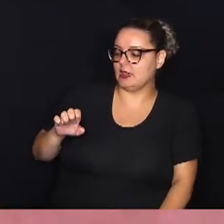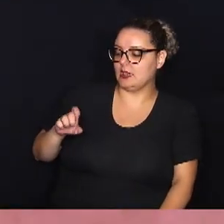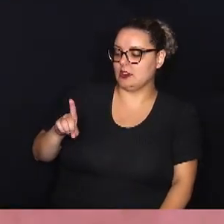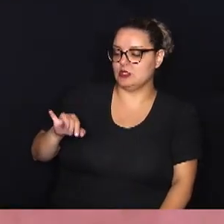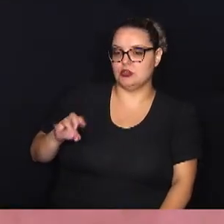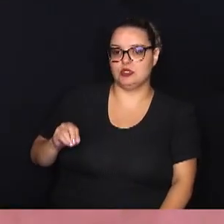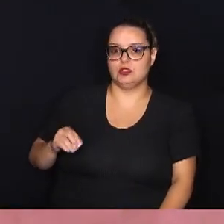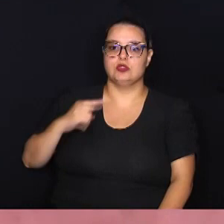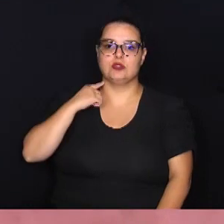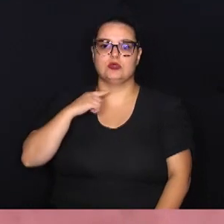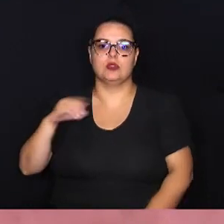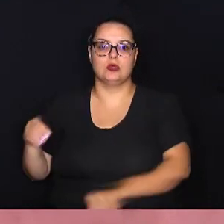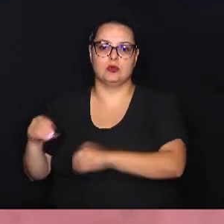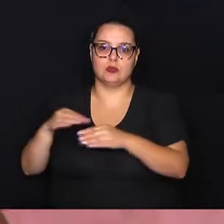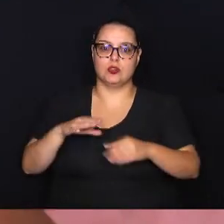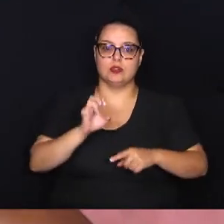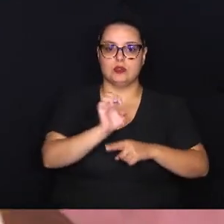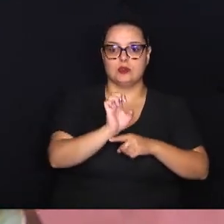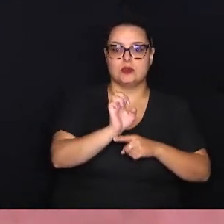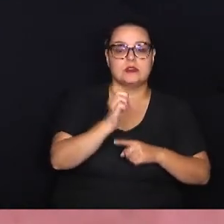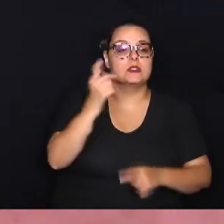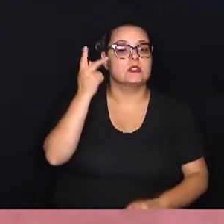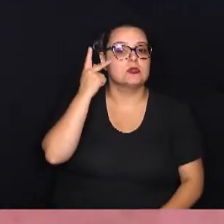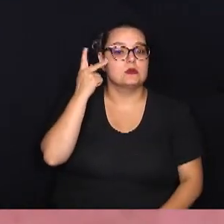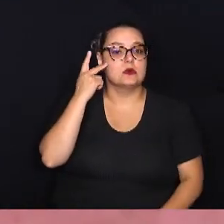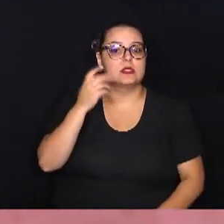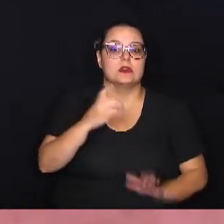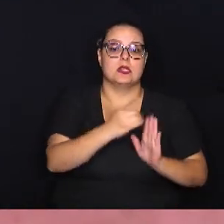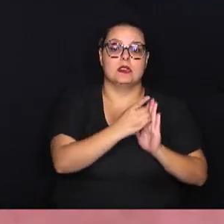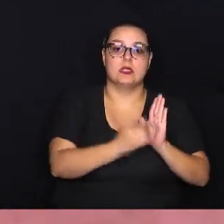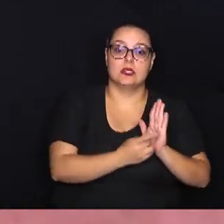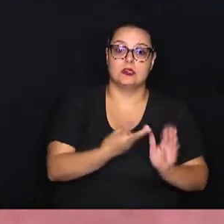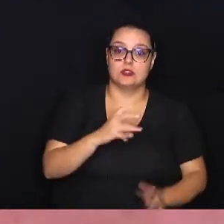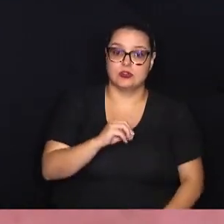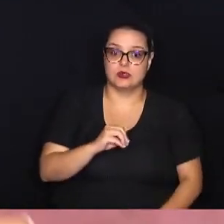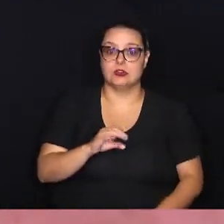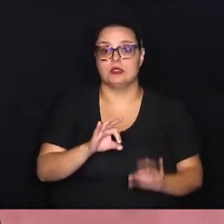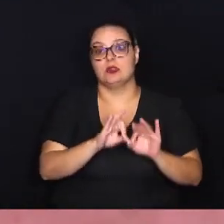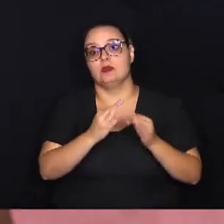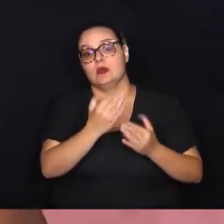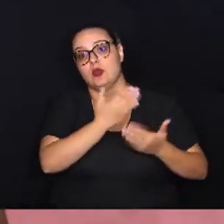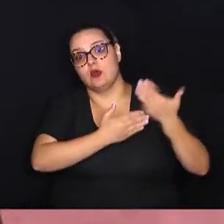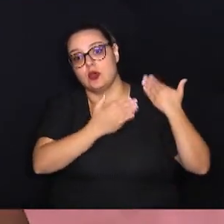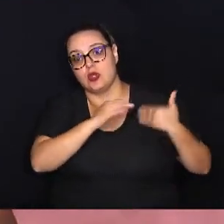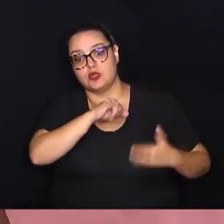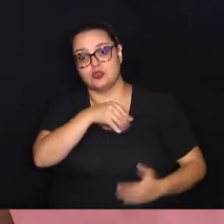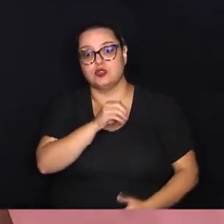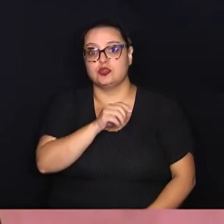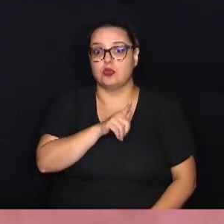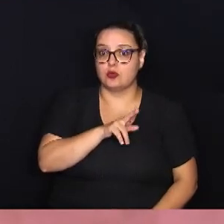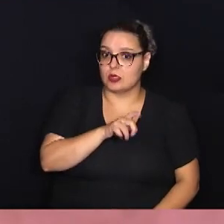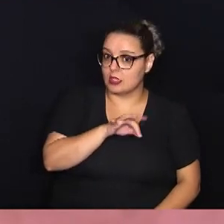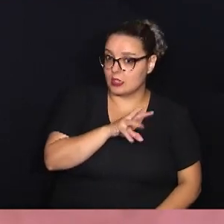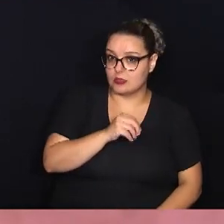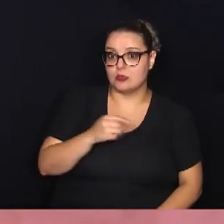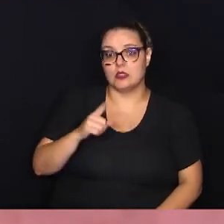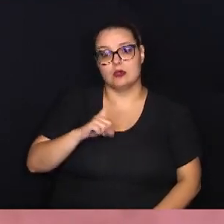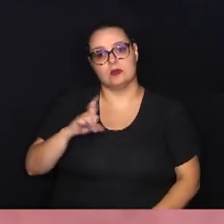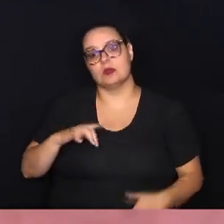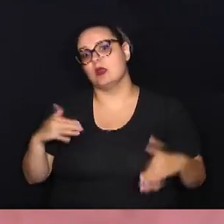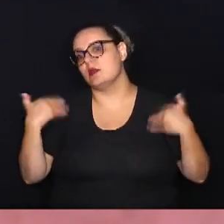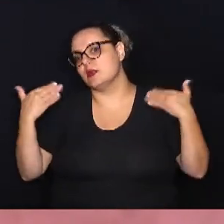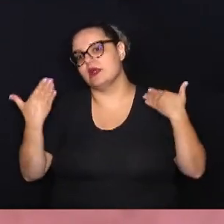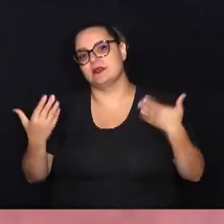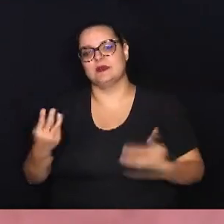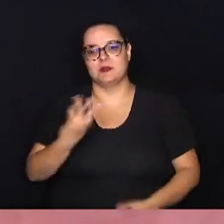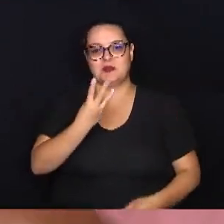chegou ao estado de São Paulo na década de 30, era descendente jongueiro, e eu tenho uma grande alegria de estar na minha